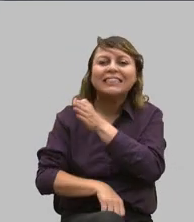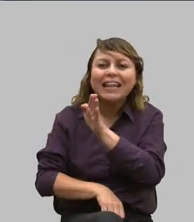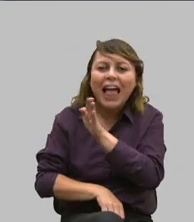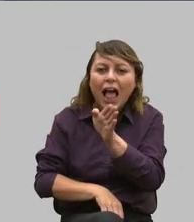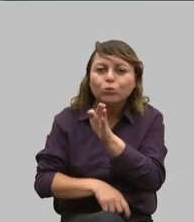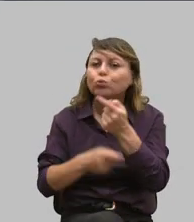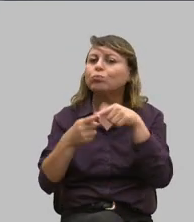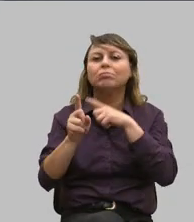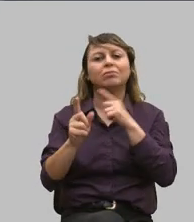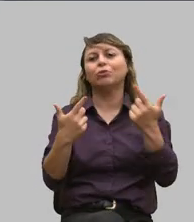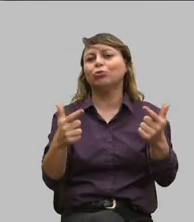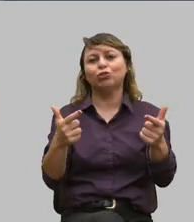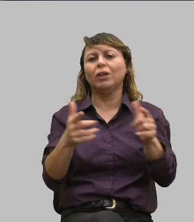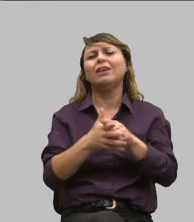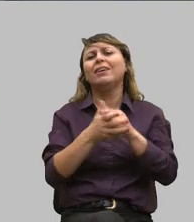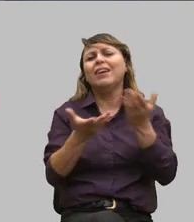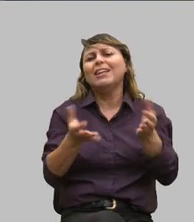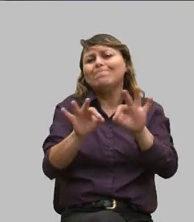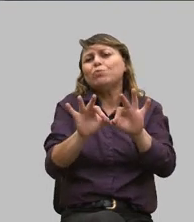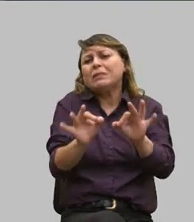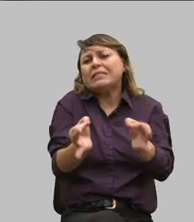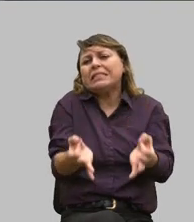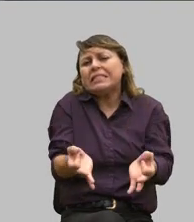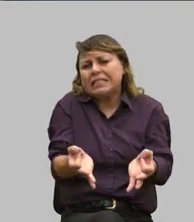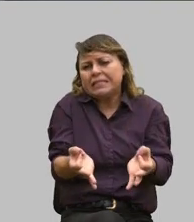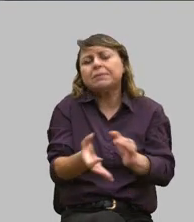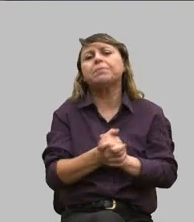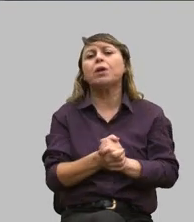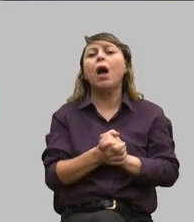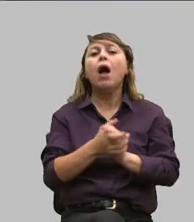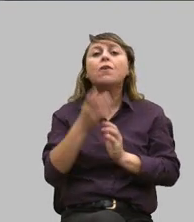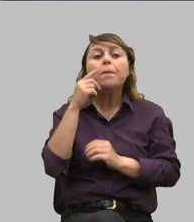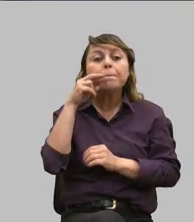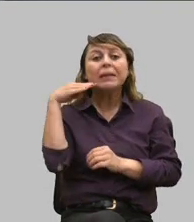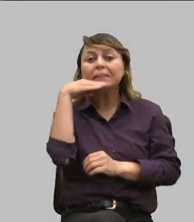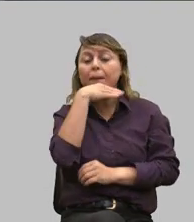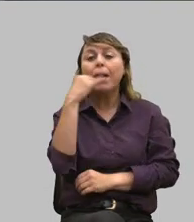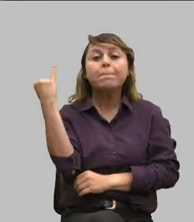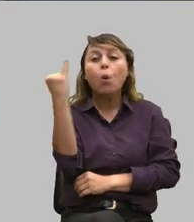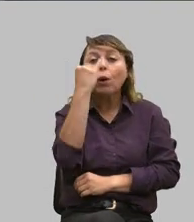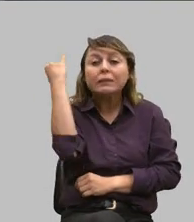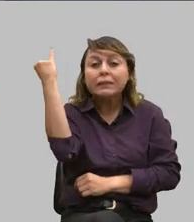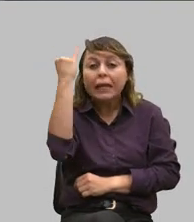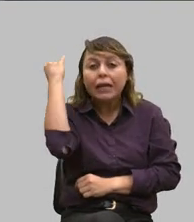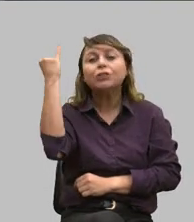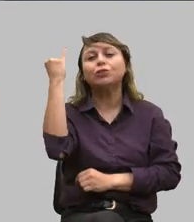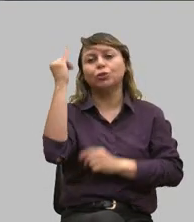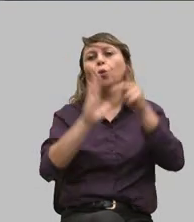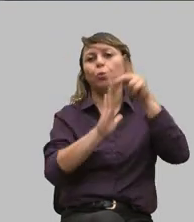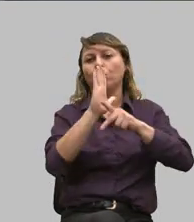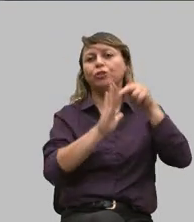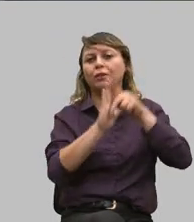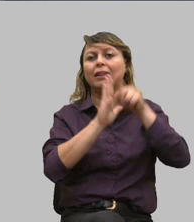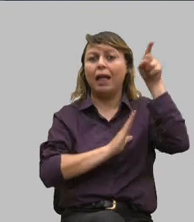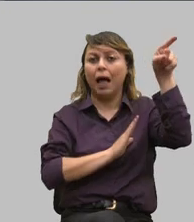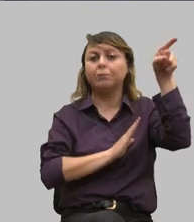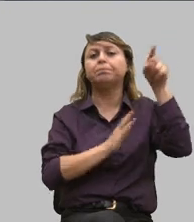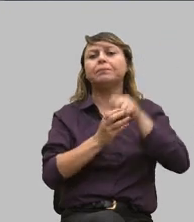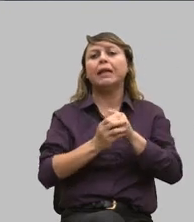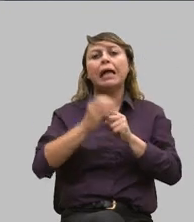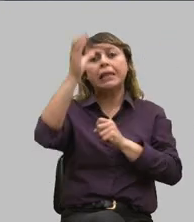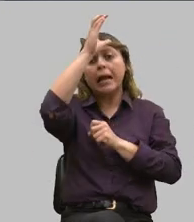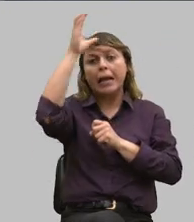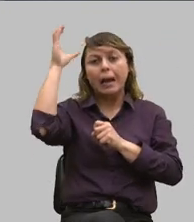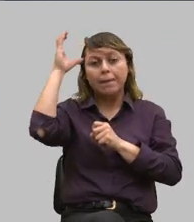muito pobre na época e hoje eu fico vendo como que é importante esse projeto e lá na Câmara Municipal a gente tem alguns vereadores que também se